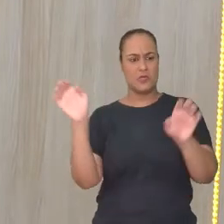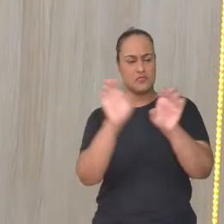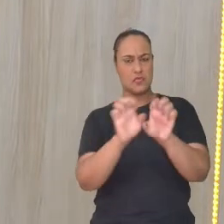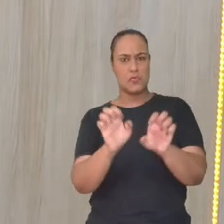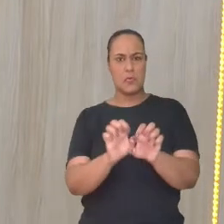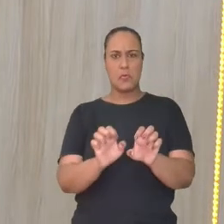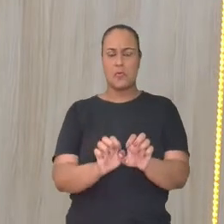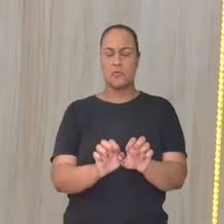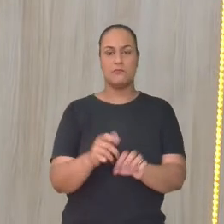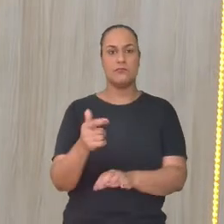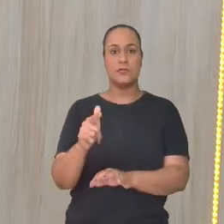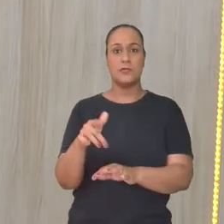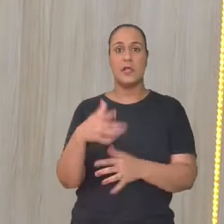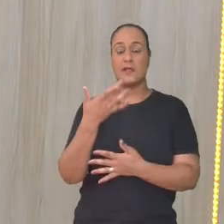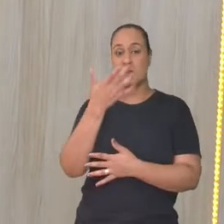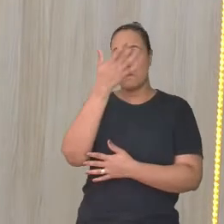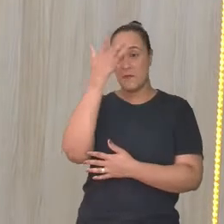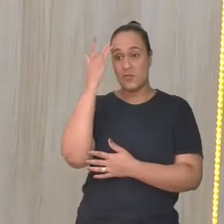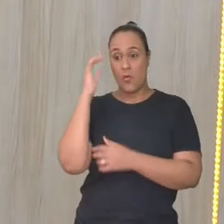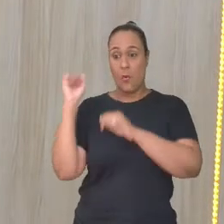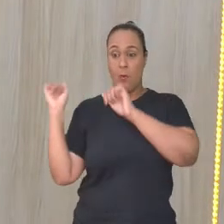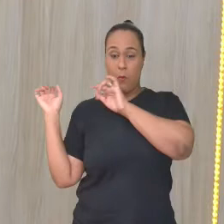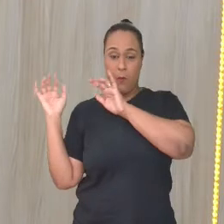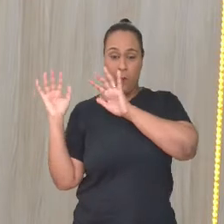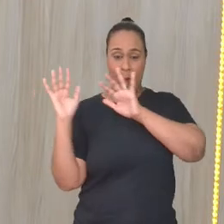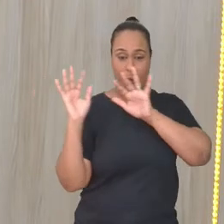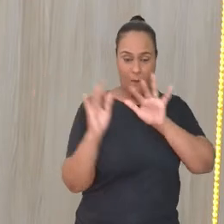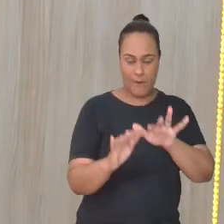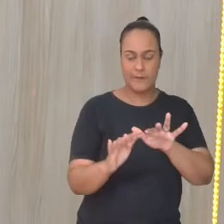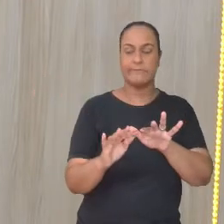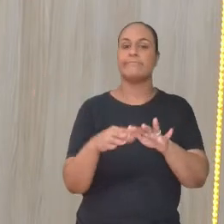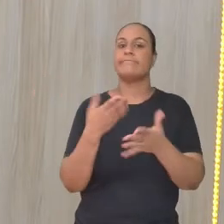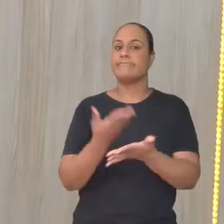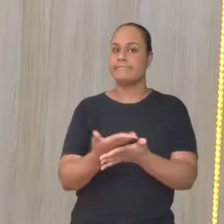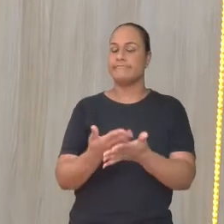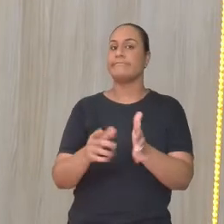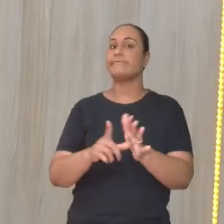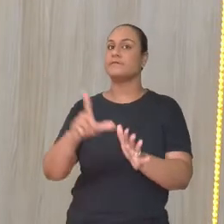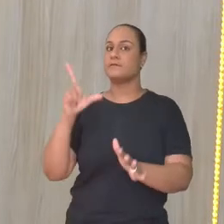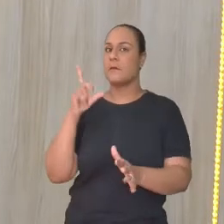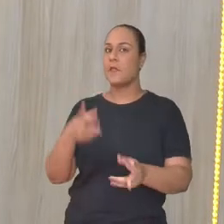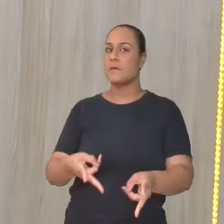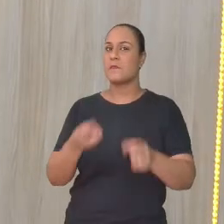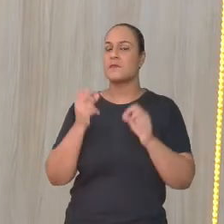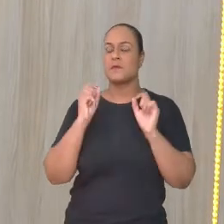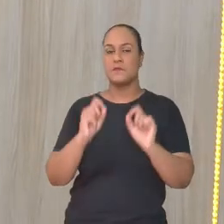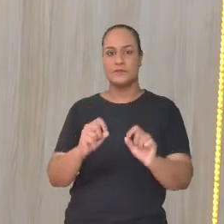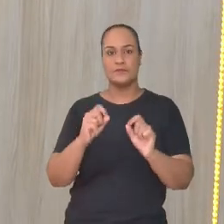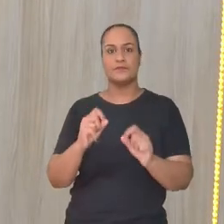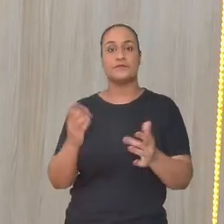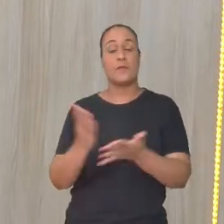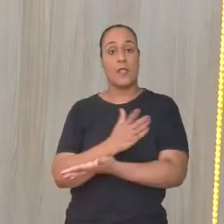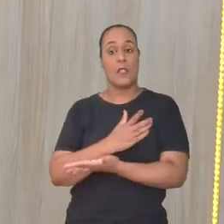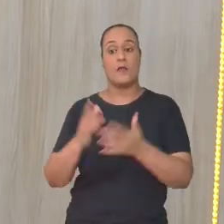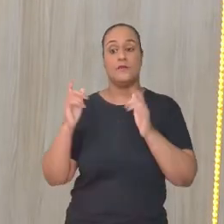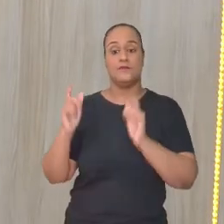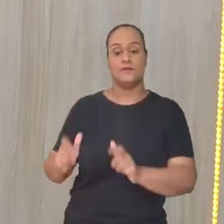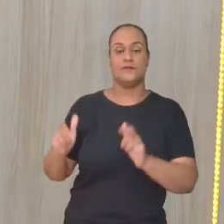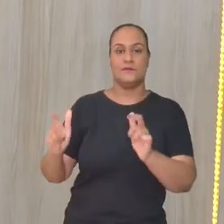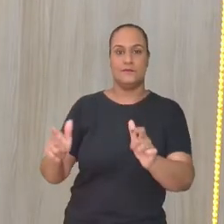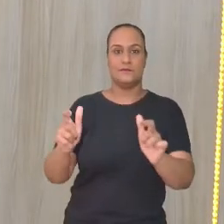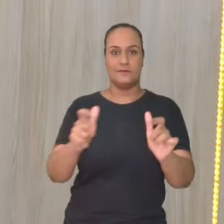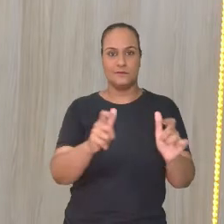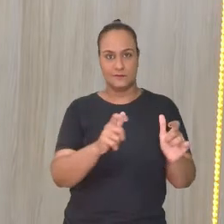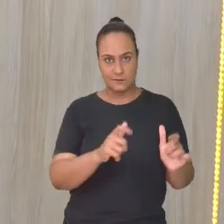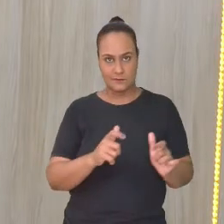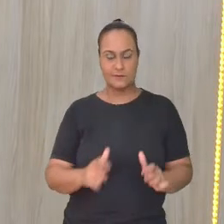de repente, chegar uma galera toda. Inclusive, a gente viu na aula anterior que tiveram algumas, né, lugares ali, algumas